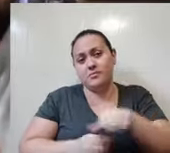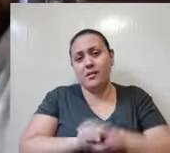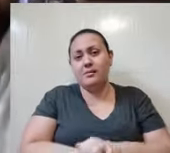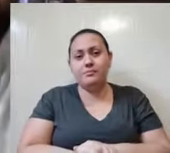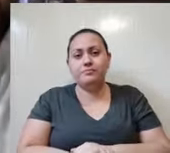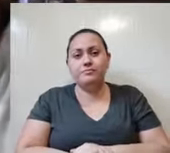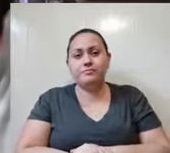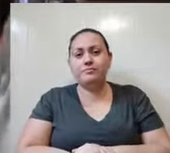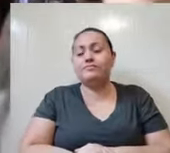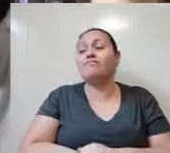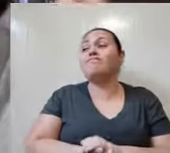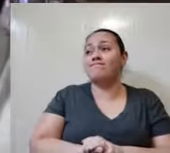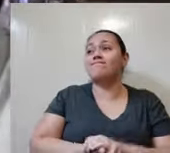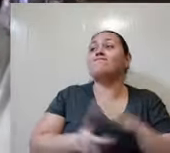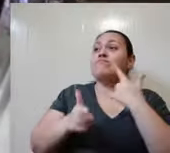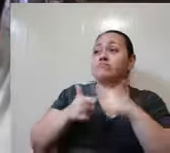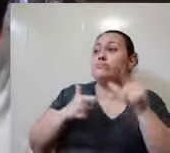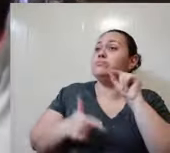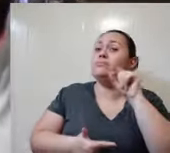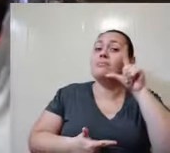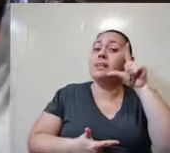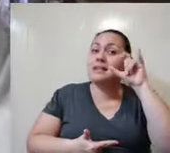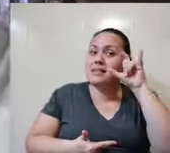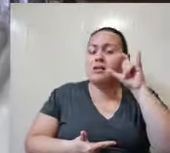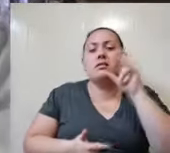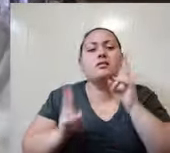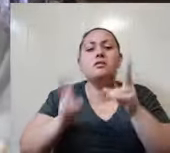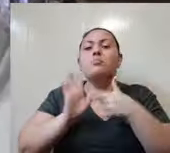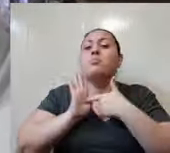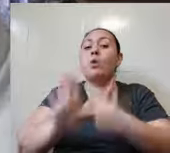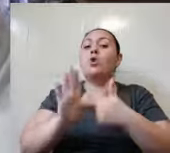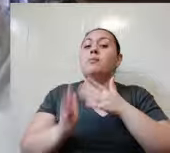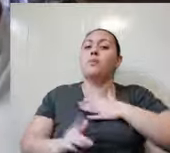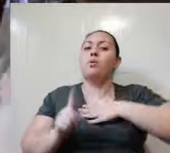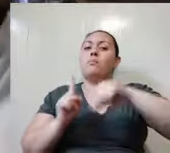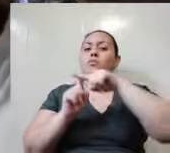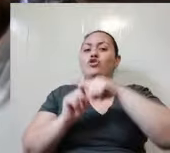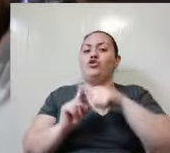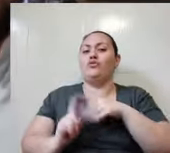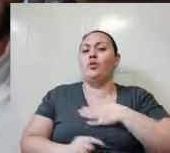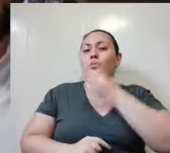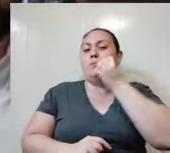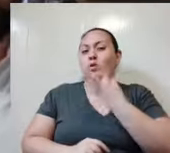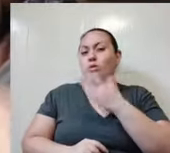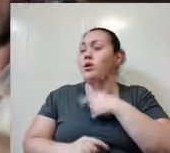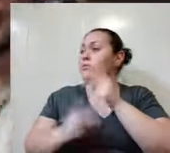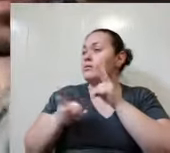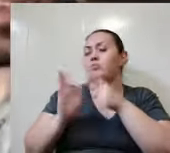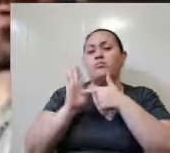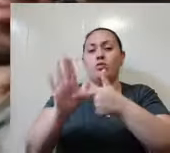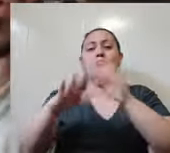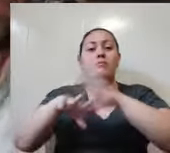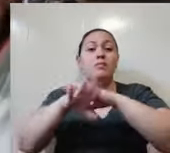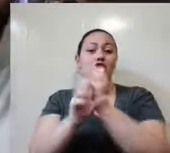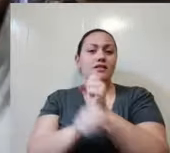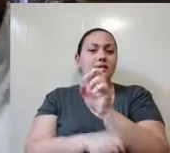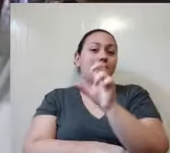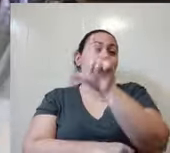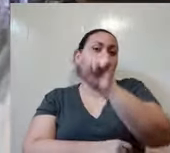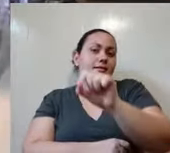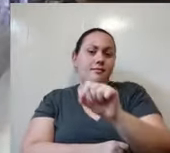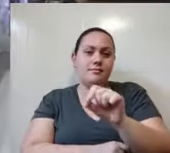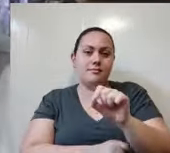no Instagram eu só vou mostrar o que eu sou bom. Então eu só vou mostrar o 10 que eu tirei em matemática, eu não vou mostrar os 5 em